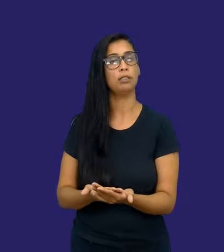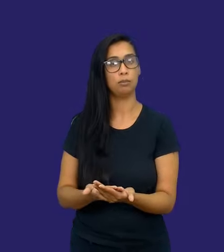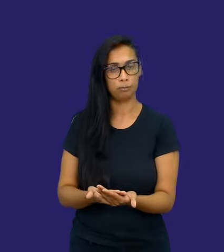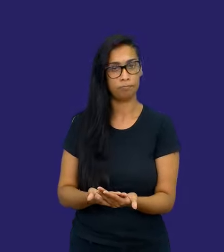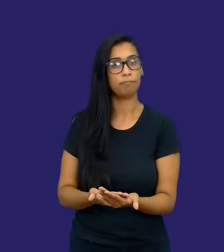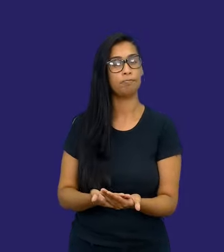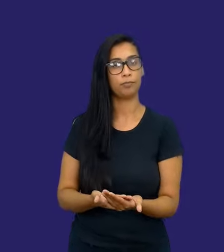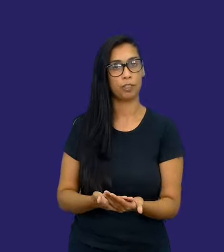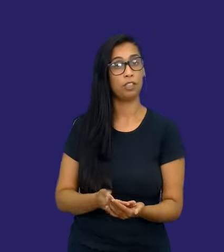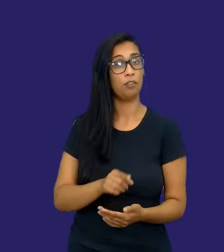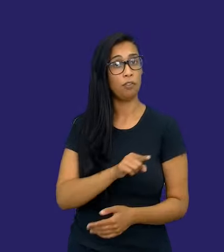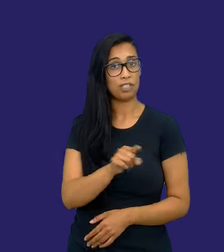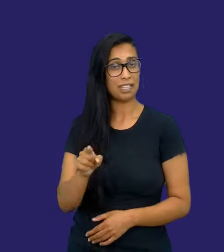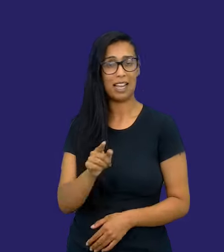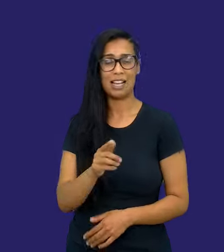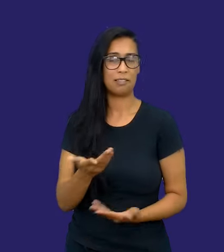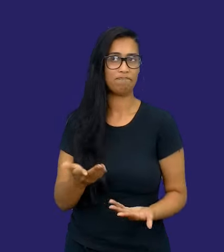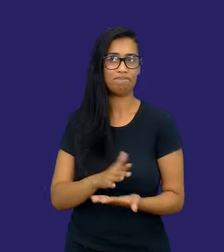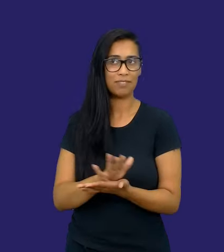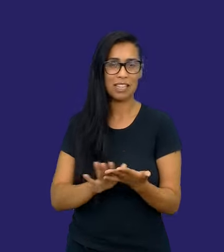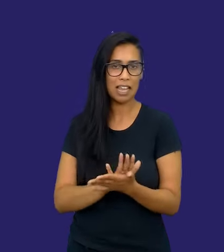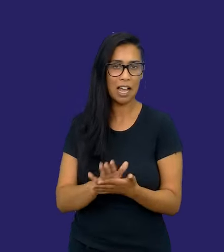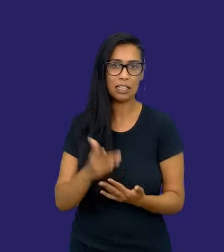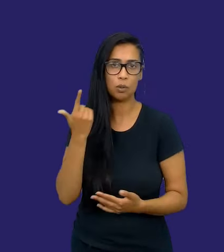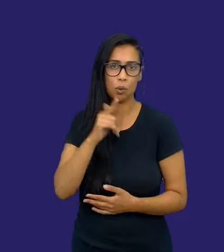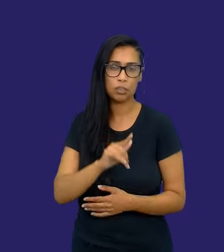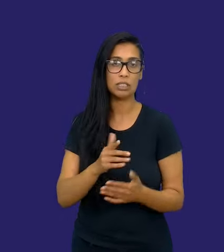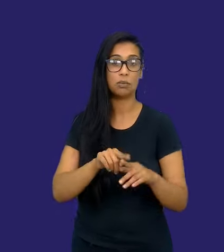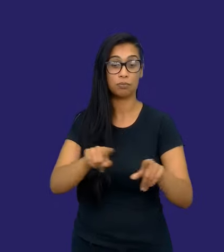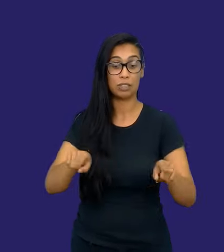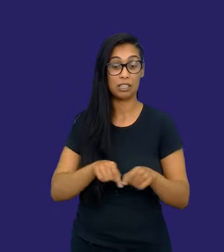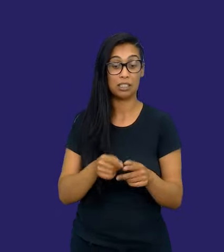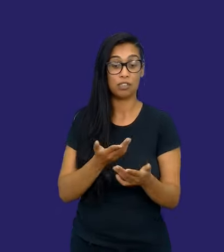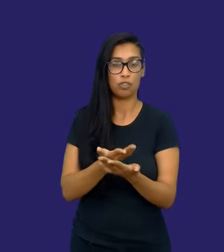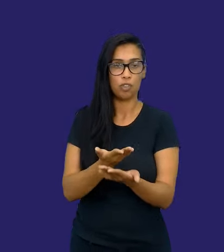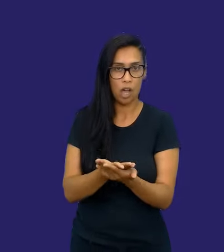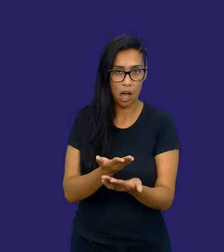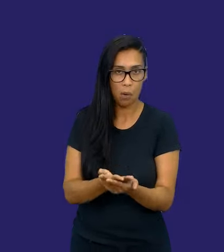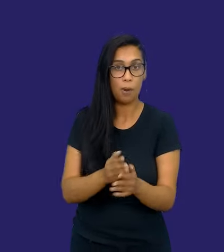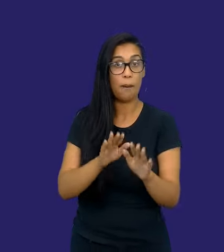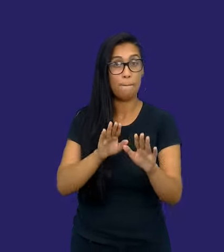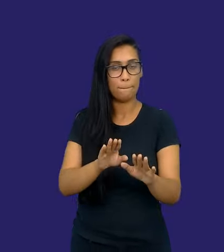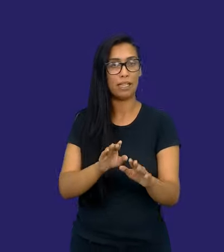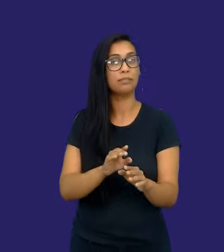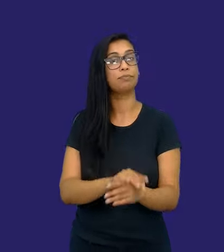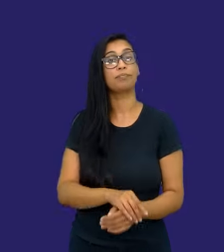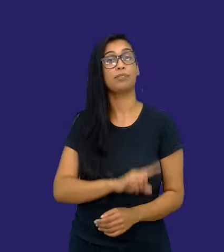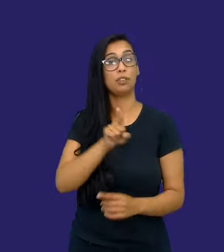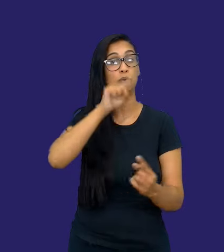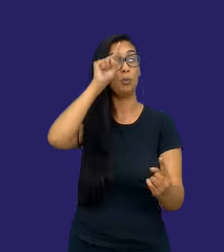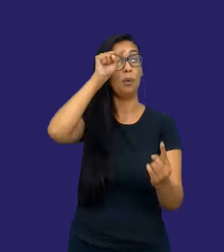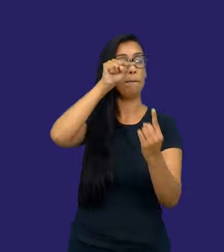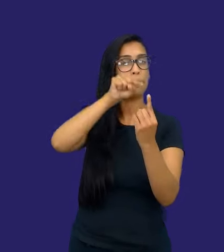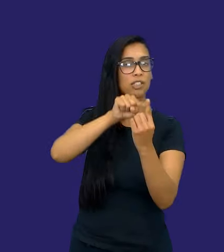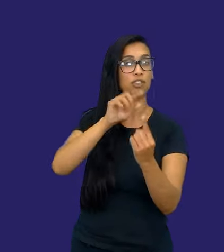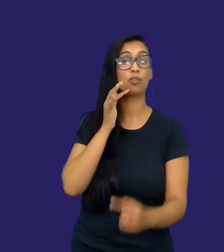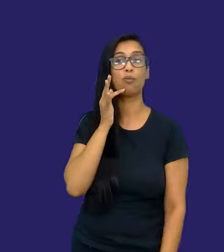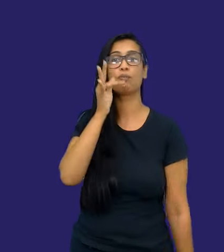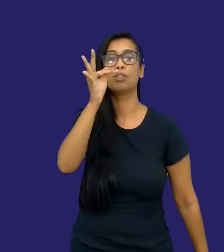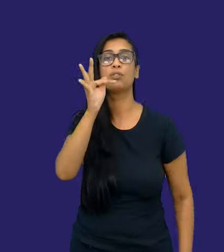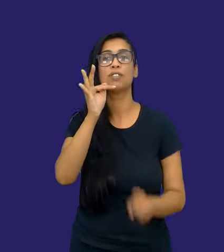isso não é por acaso, não é, professor, isso é intencional, porque o nosso objetivo é possibilitar uma